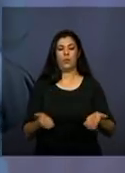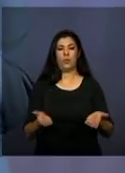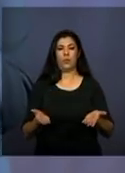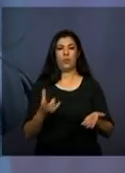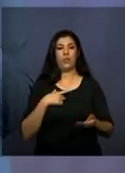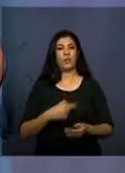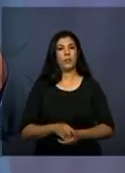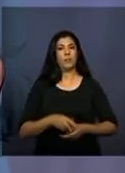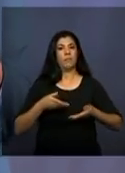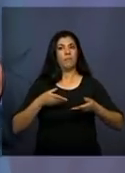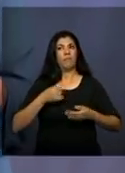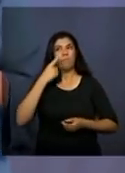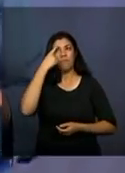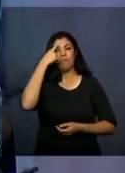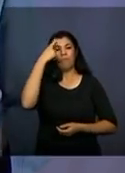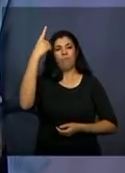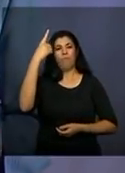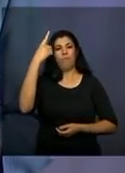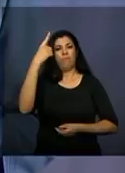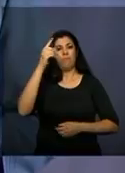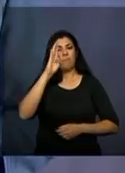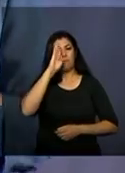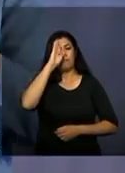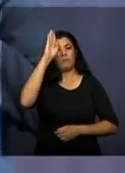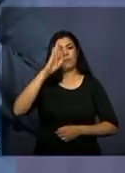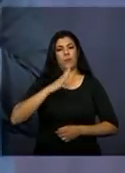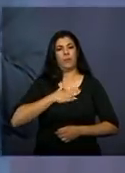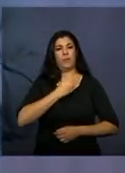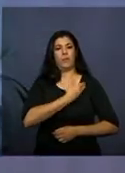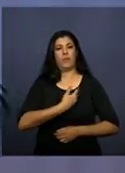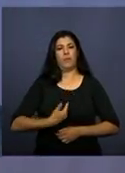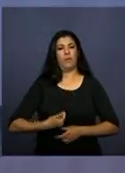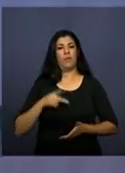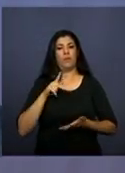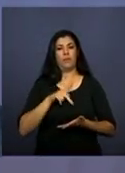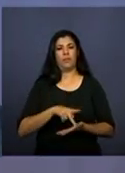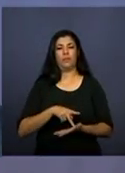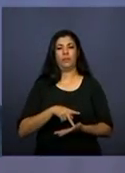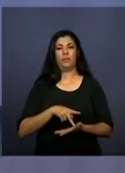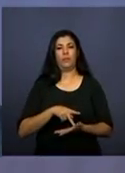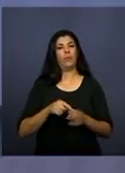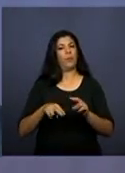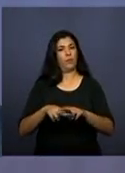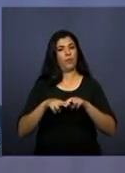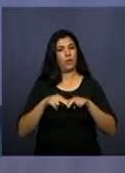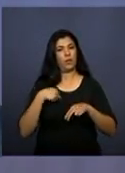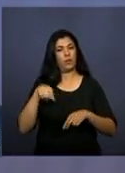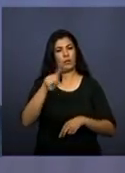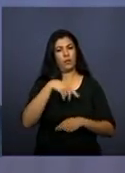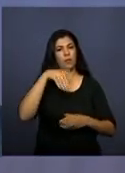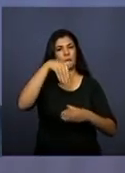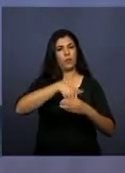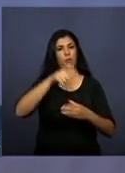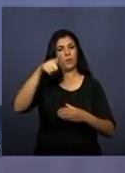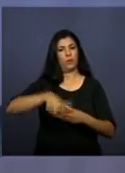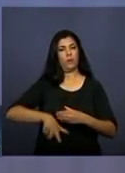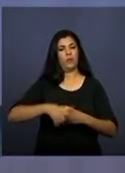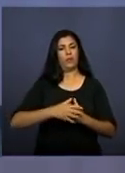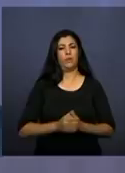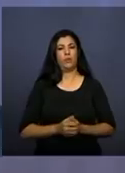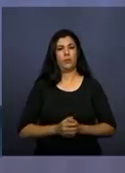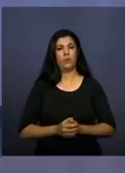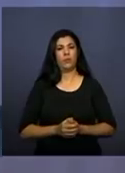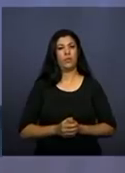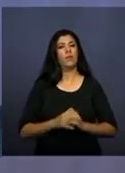a concepção mãe do meu governo. Foi para isso que eu fui eleita. Então,